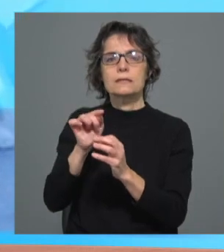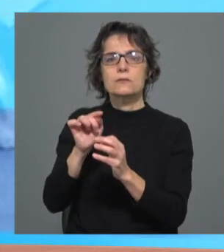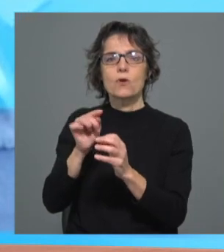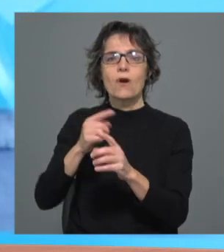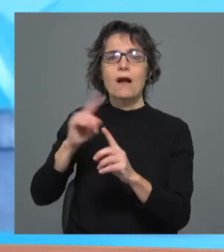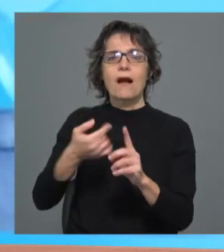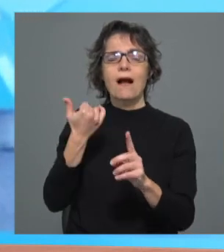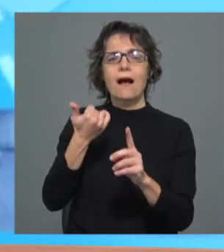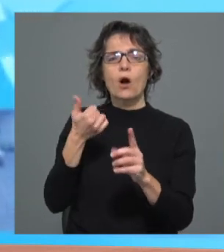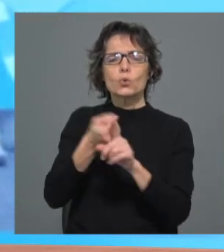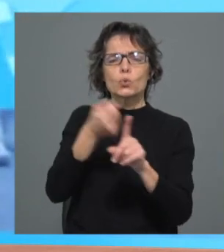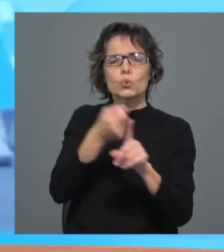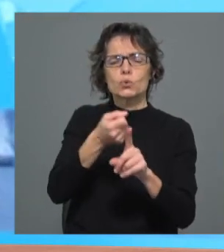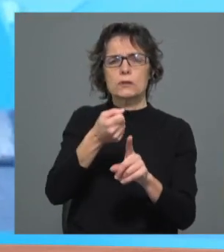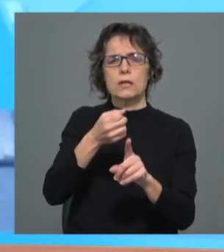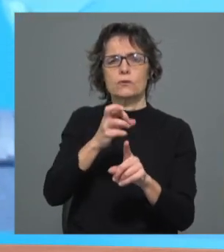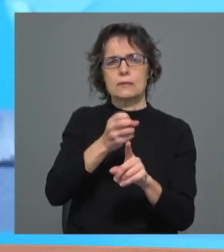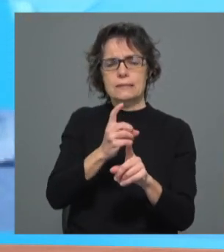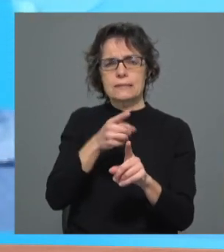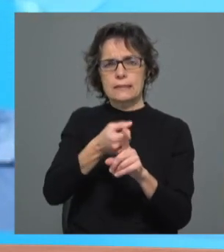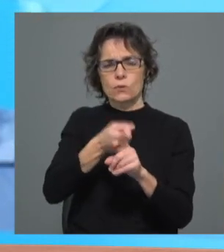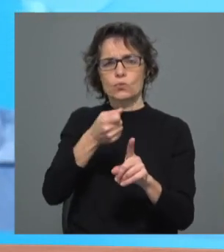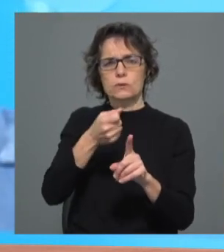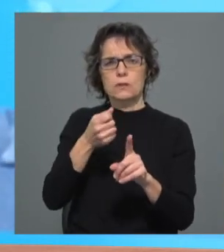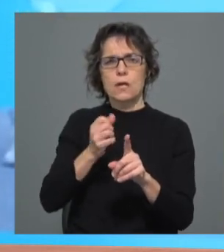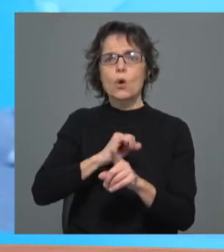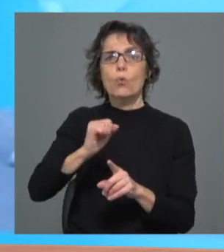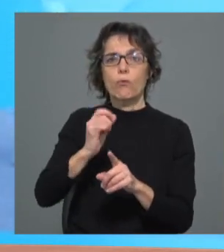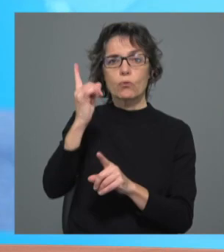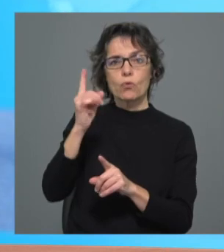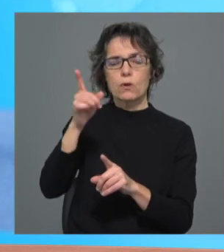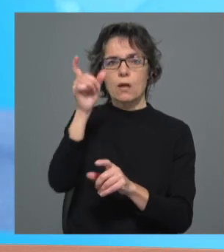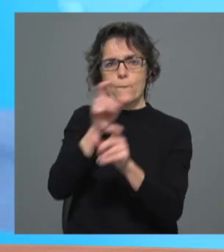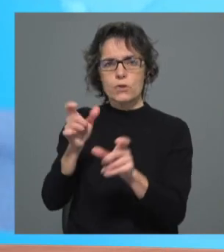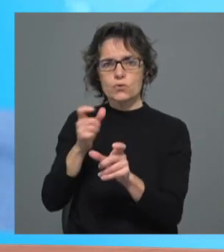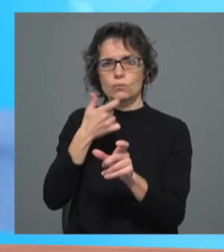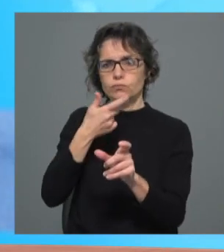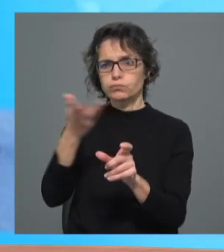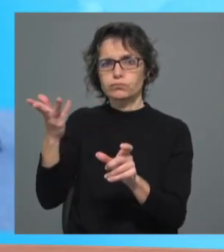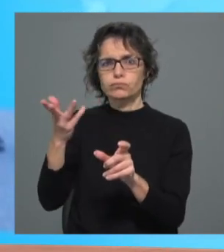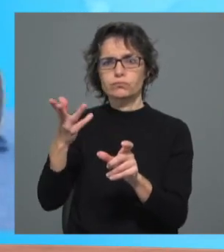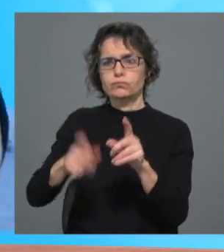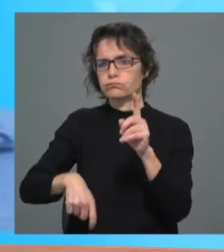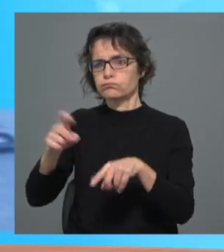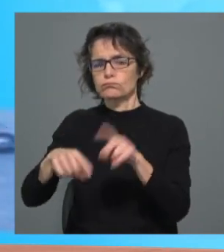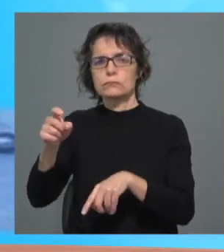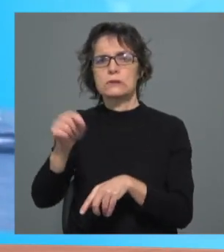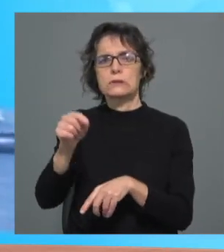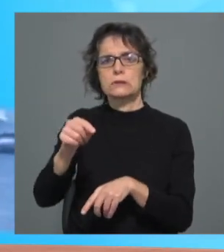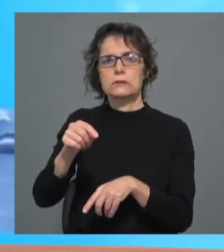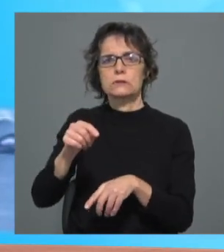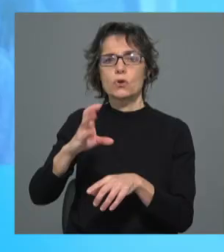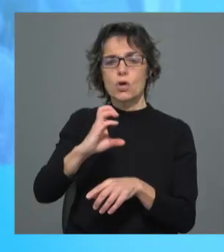pelo SPLA contra o Norte, muitas pessoas abandonaram o país. Foram para Khartoum,